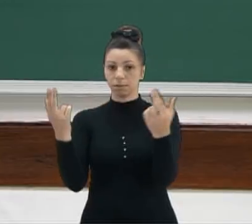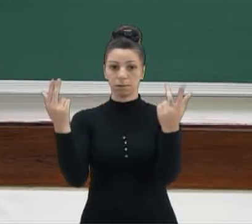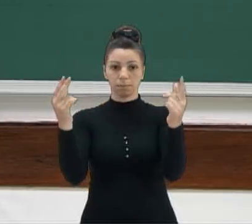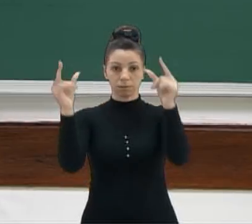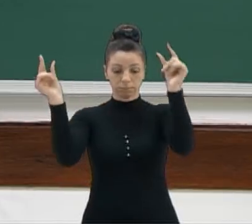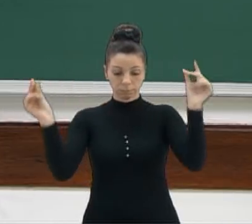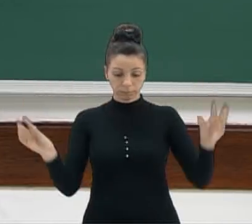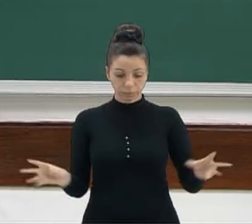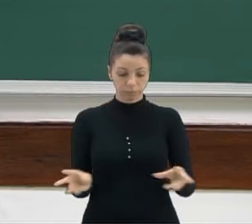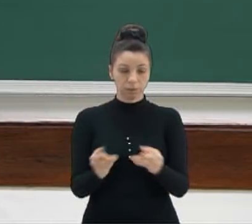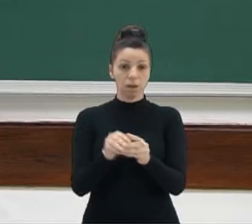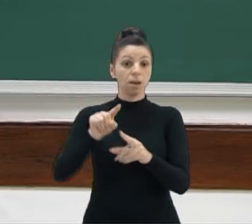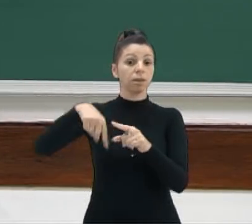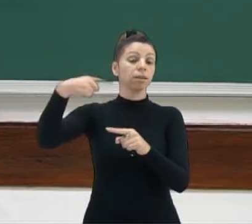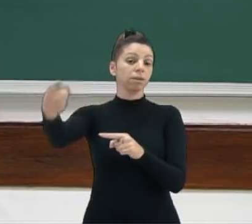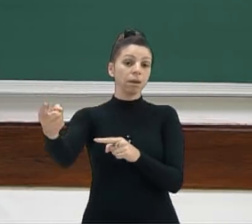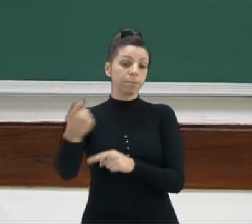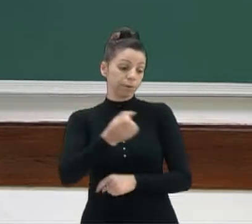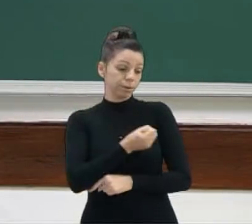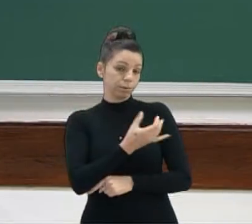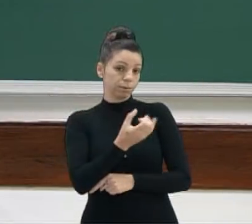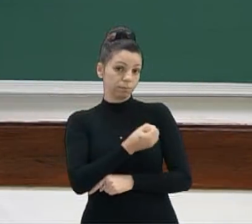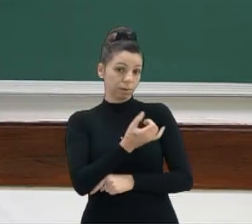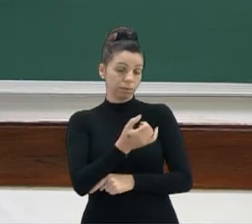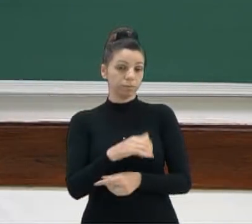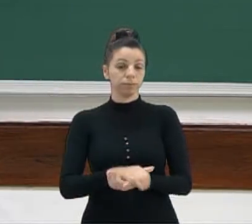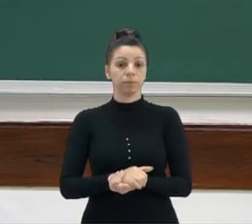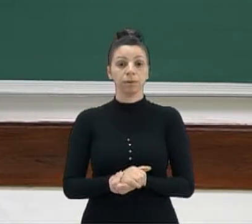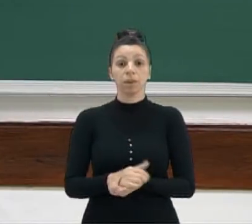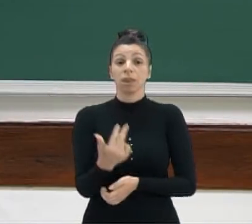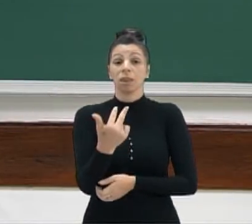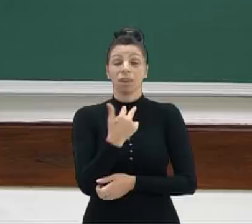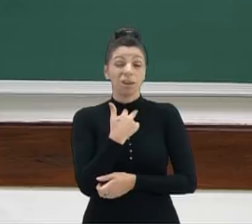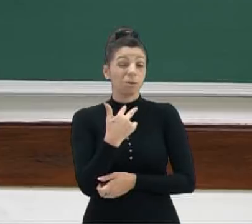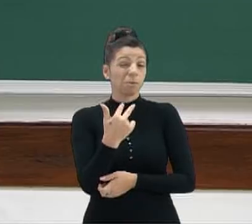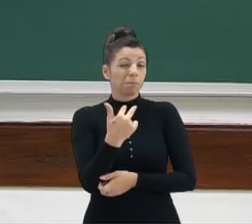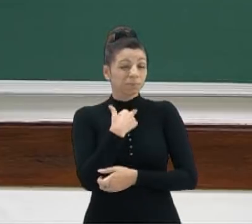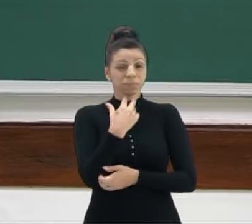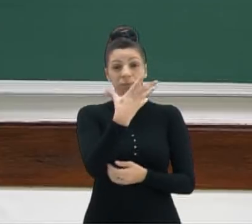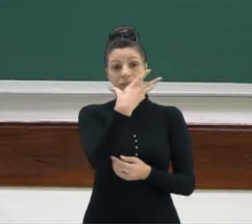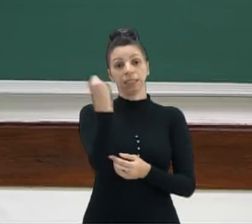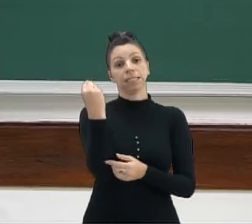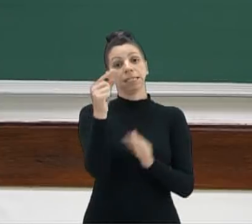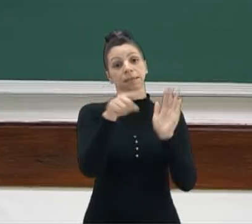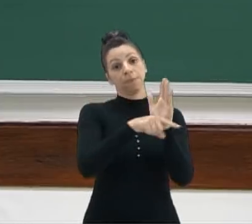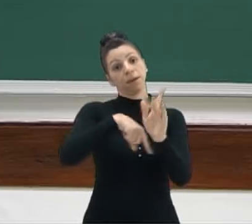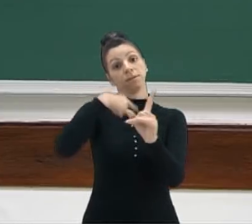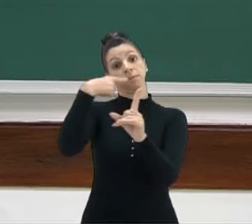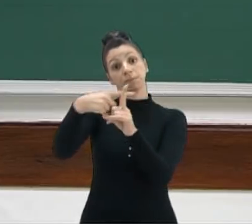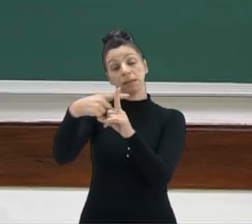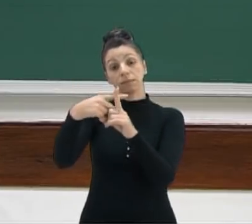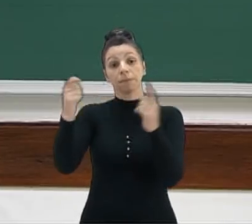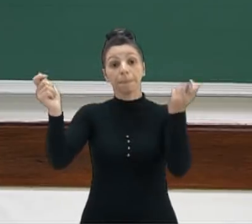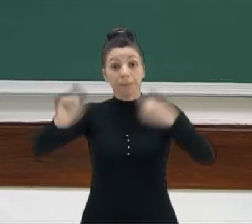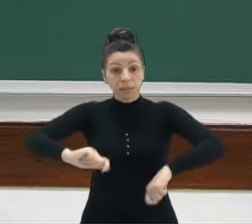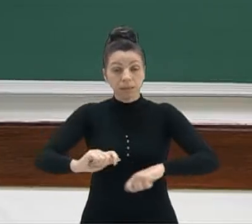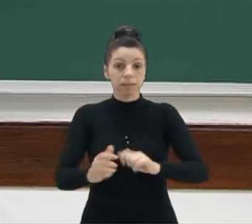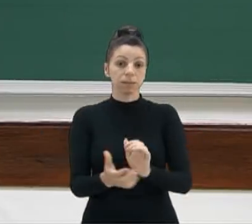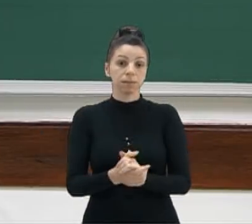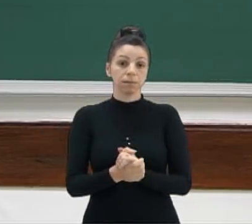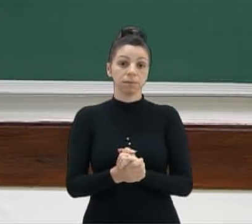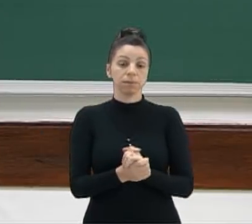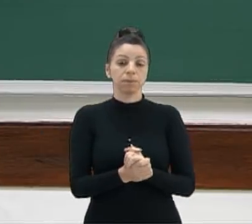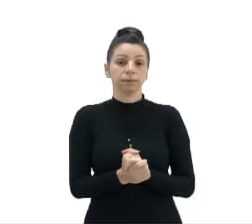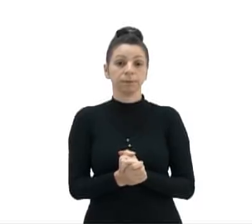eu trabalhei a parte numérica, não esquecendo o quê? O sinal. Vamos continuar?